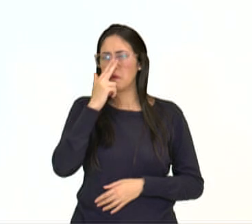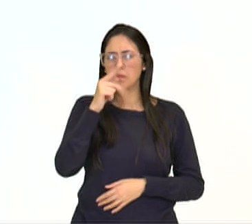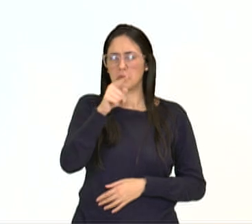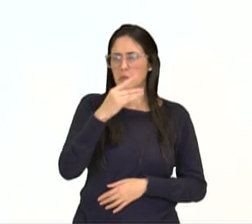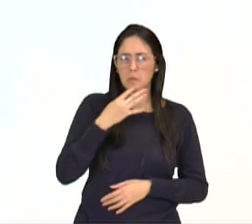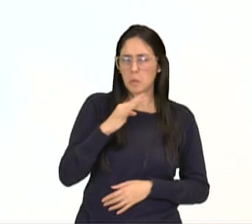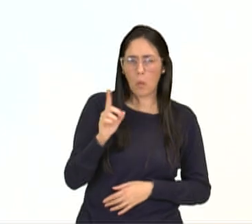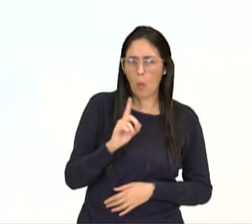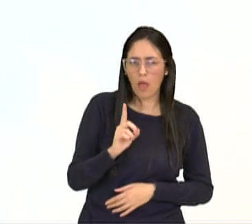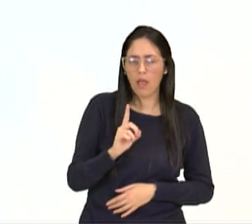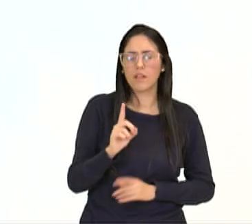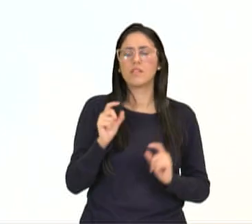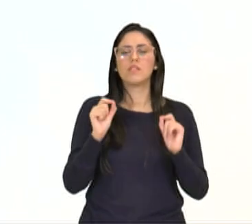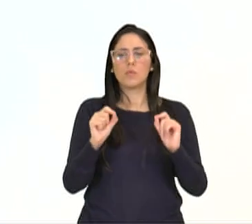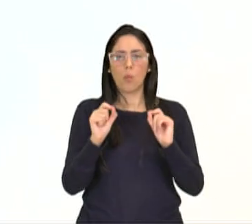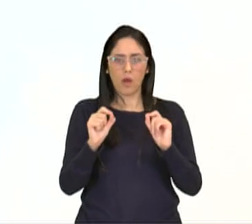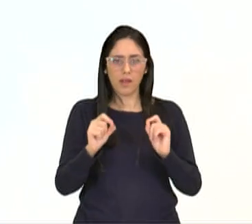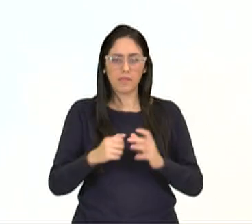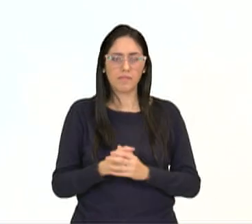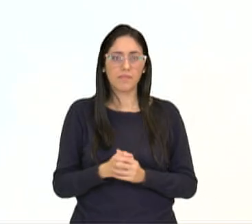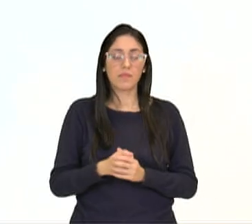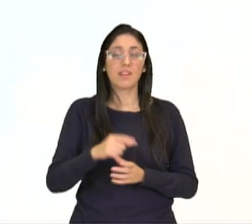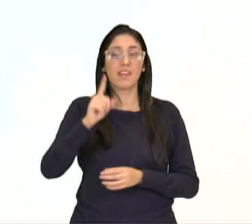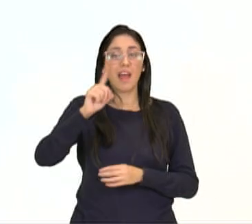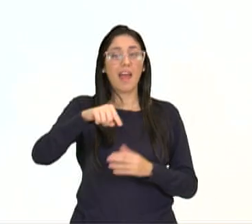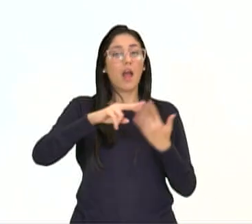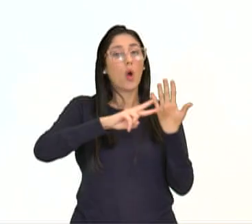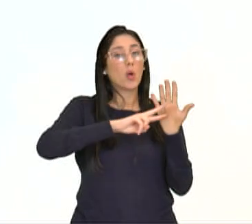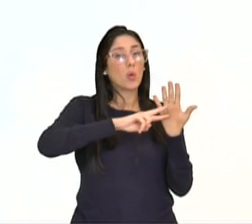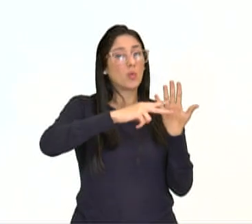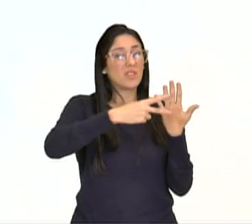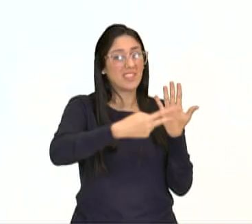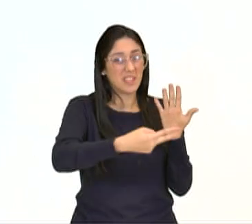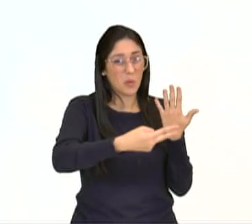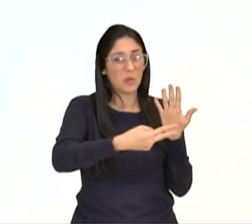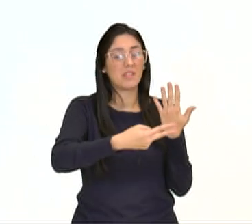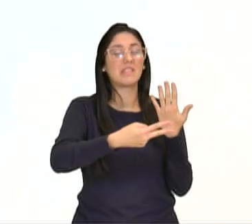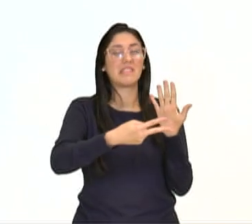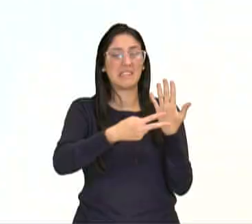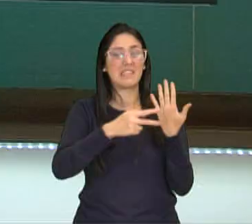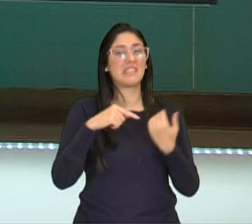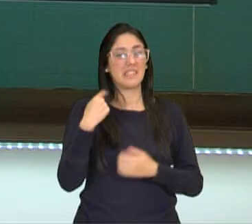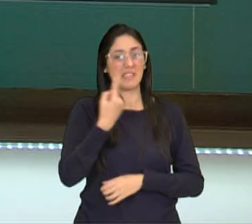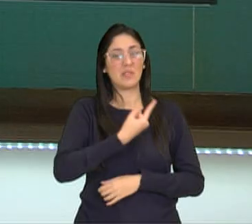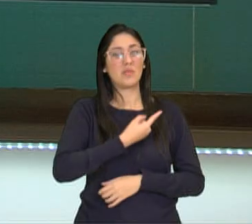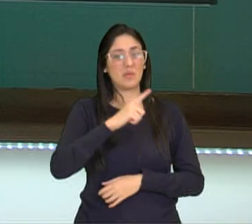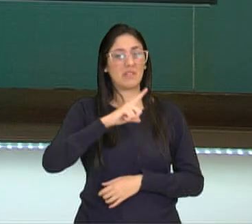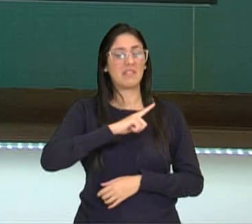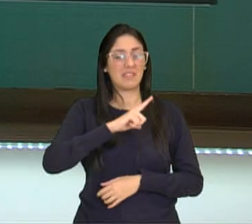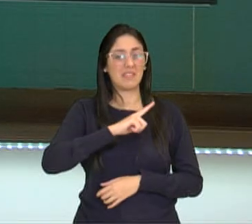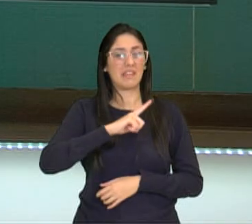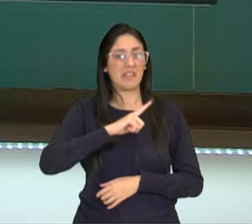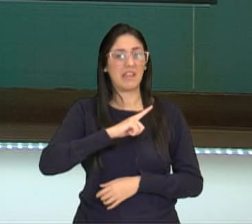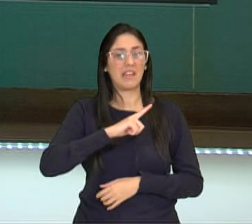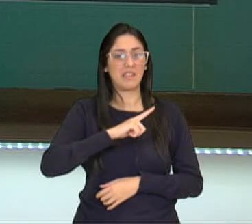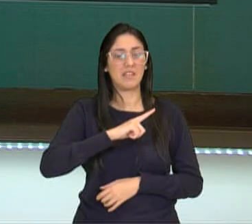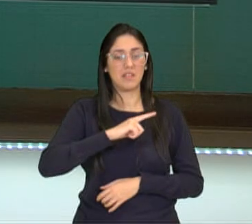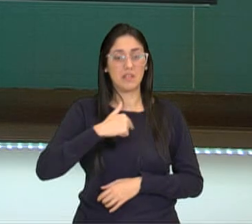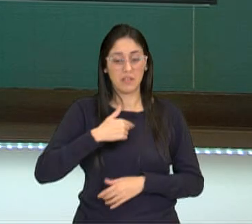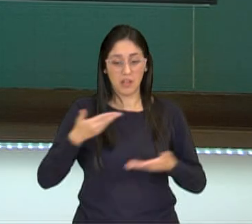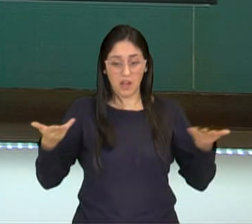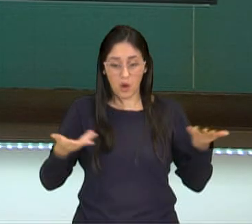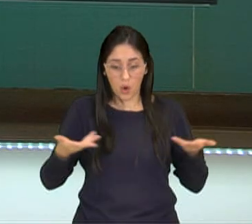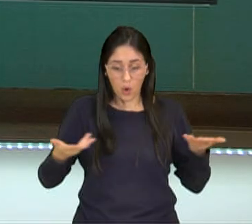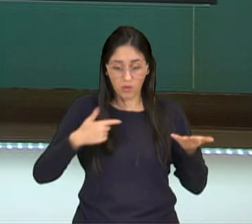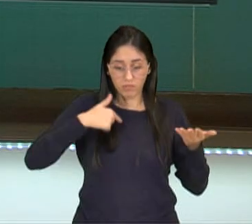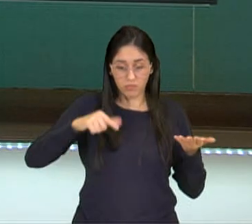seria? Ele define exatamente as consequências que nós vamos ter, que nós tomamos hoje, da decisão que a gente toma hoje